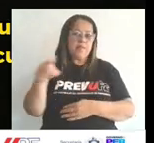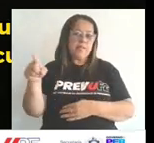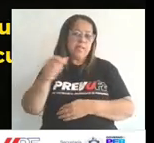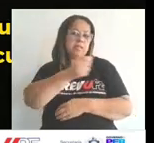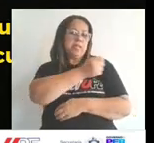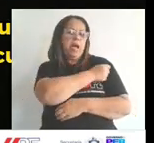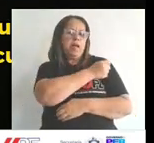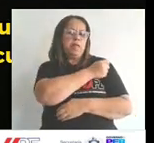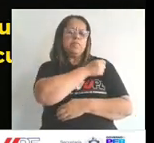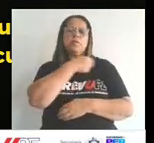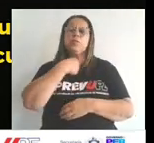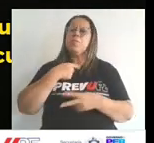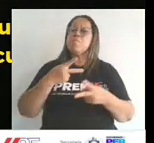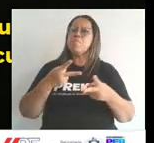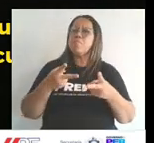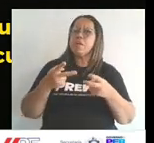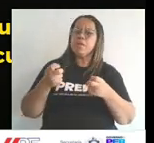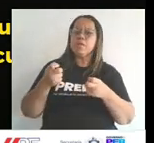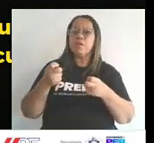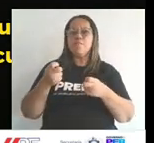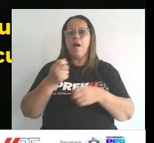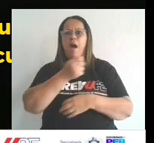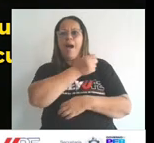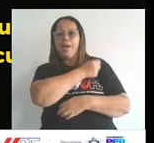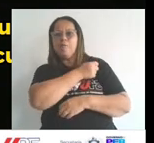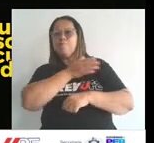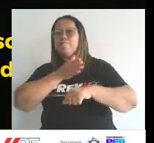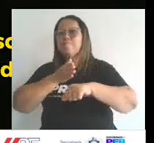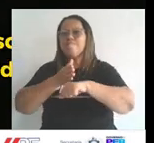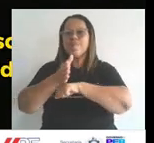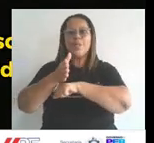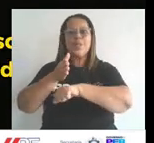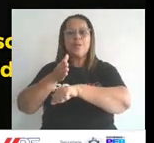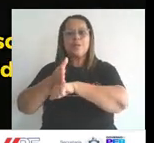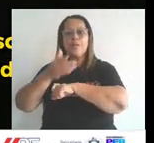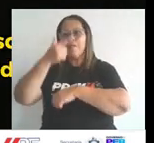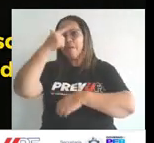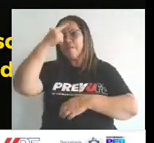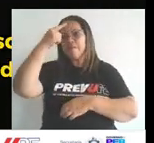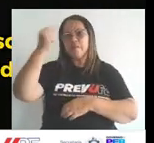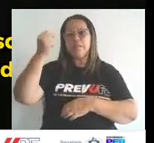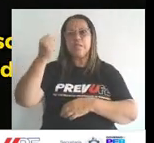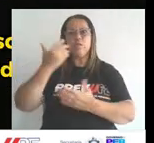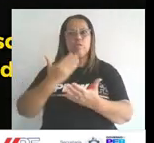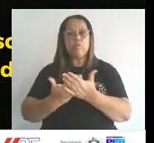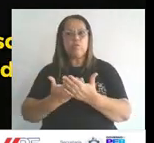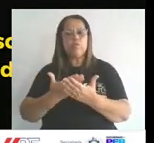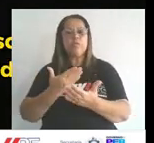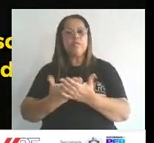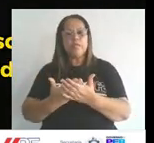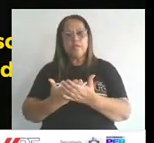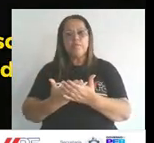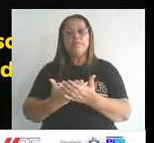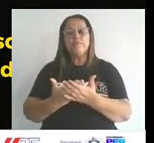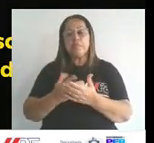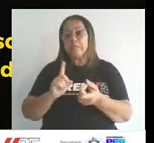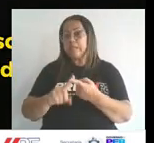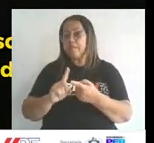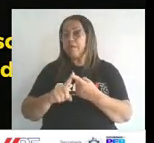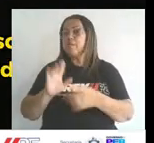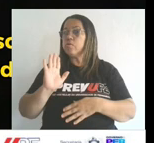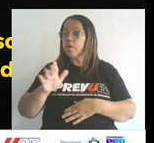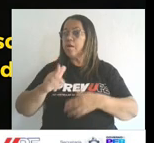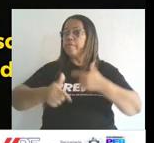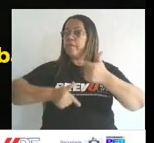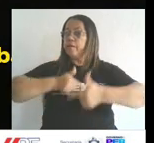vejo muitos alunos ingressando na faculdade hoje, fazendo seus cursos e até mesmo já